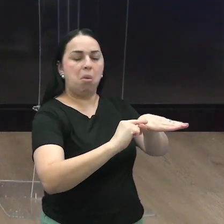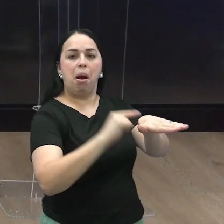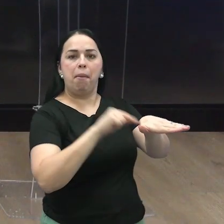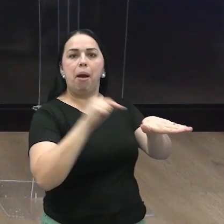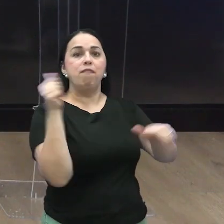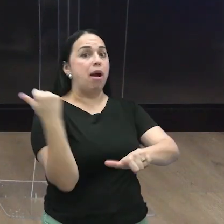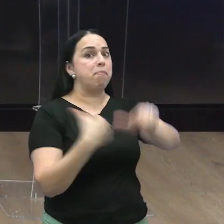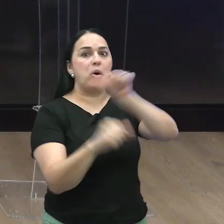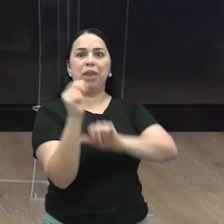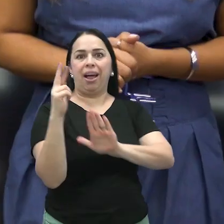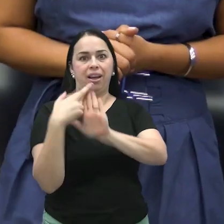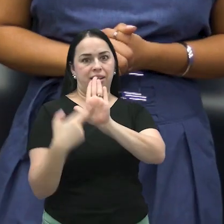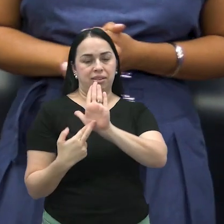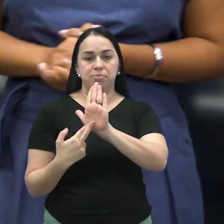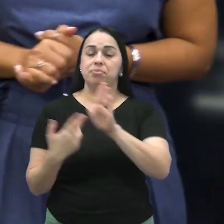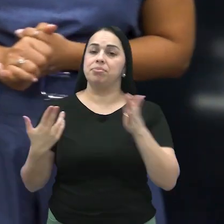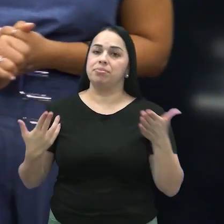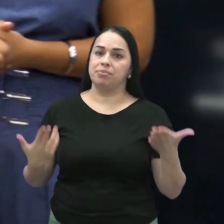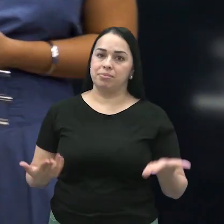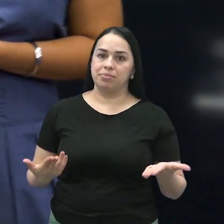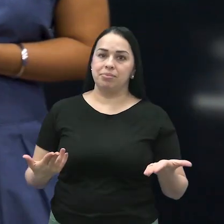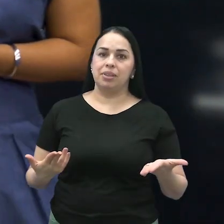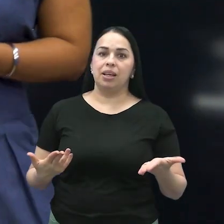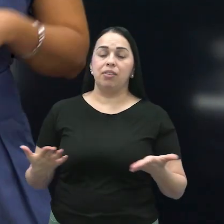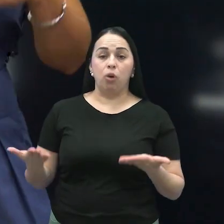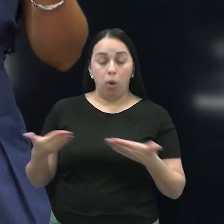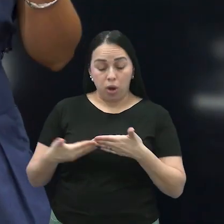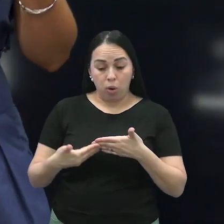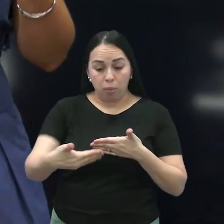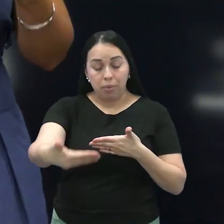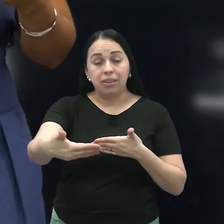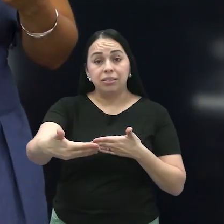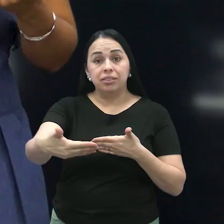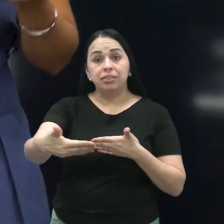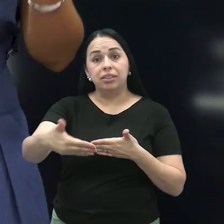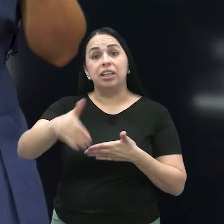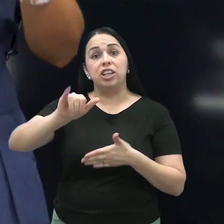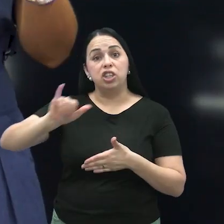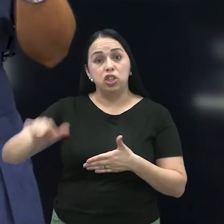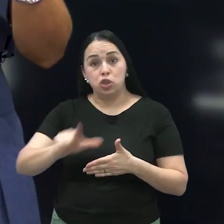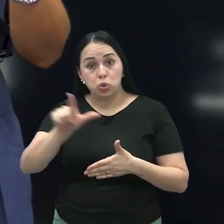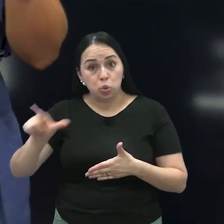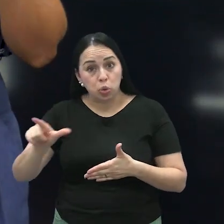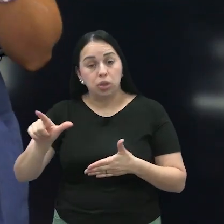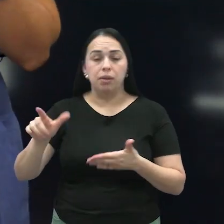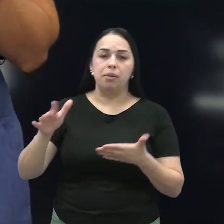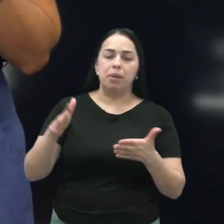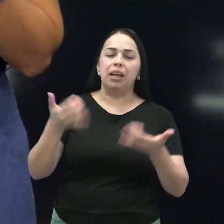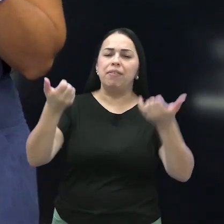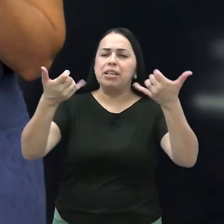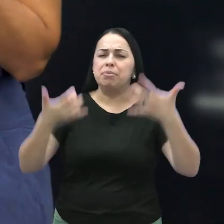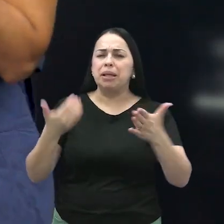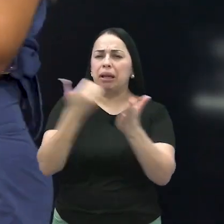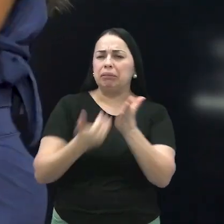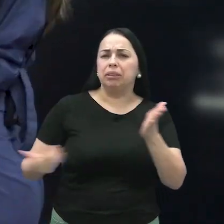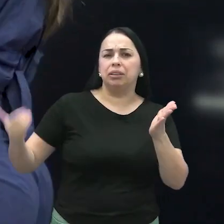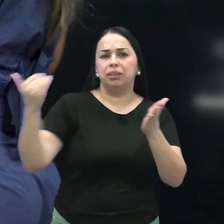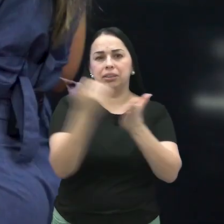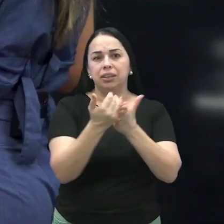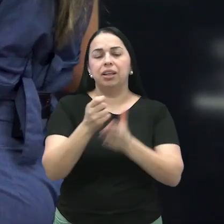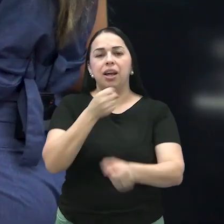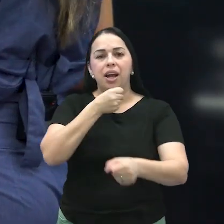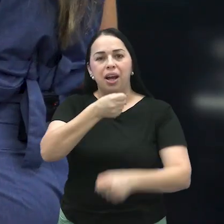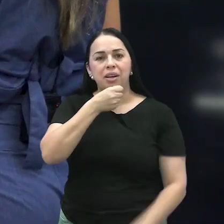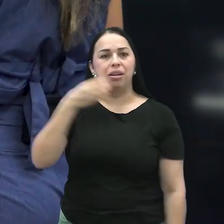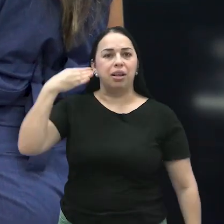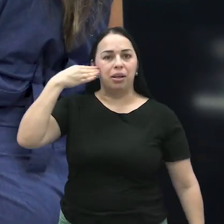de veículos. A medida começa a valer no próximo semestre e quem vai trazer mais informações para a gente é o